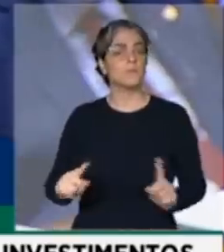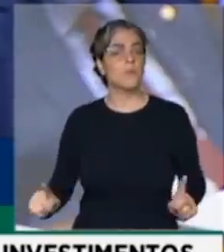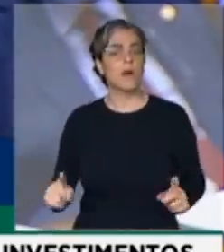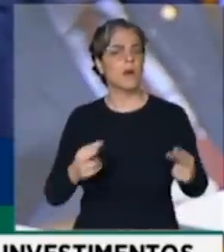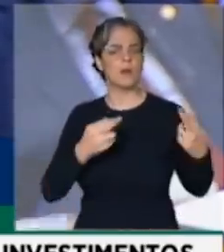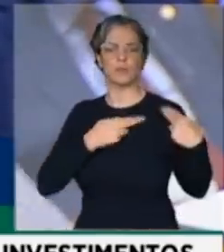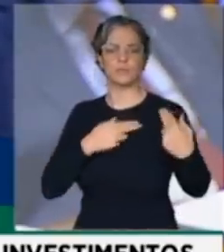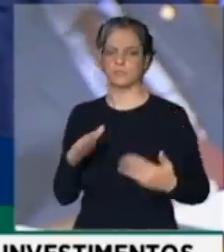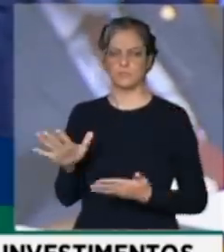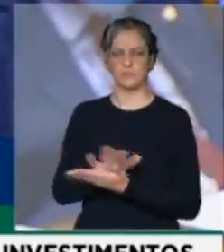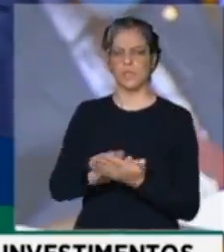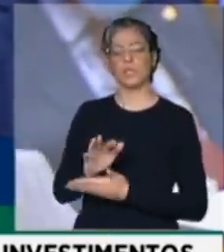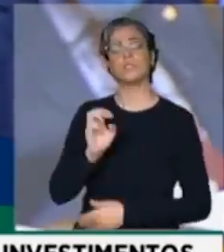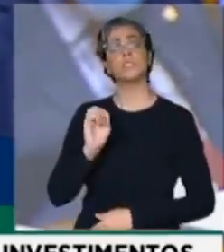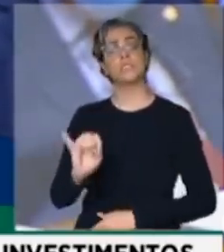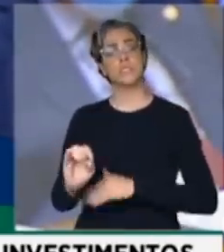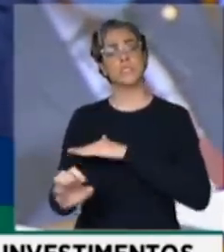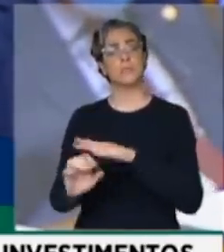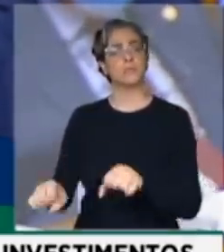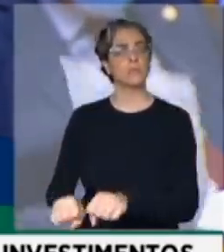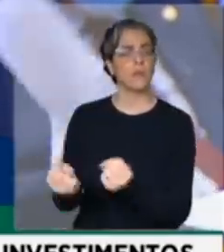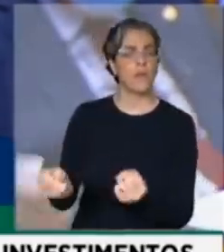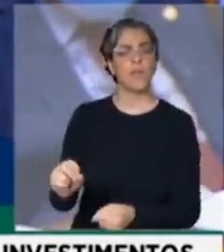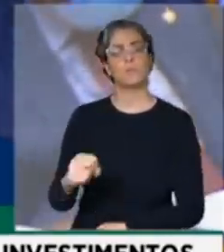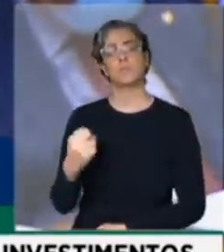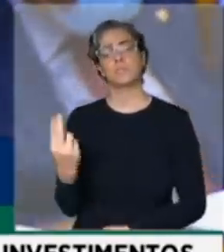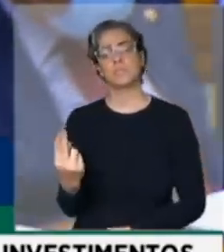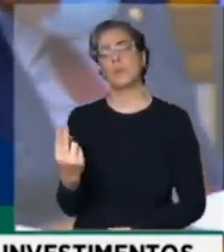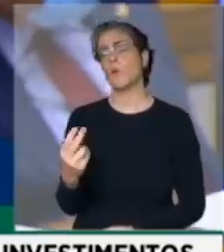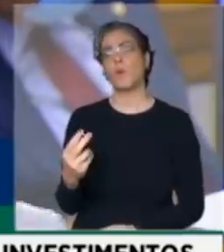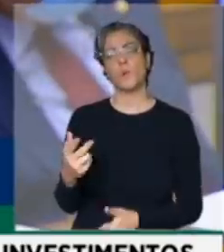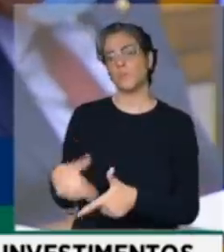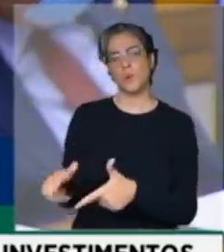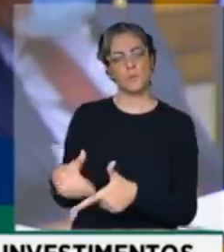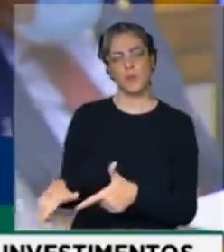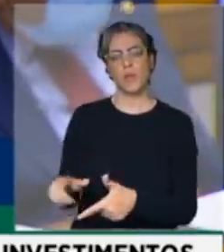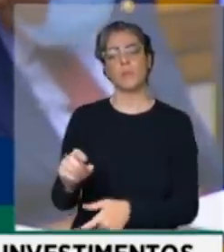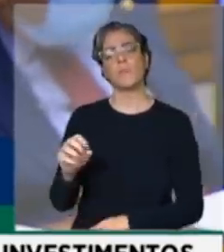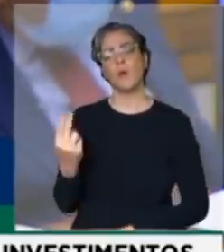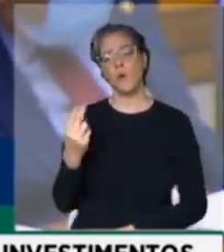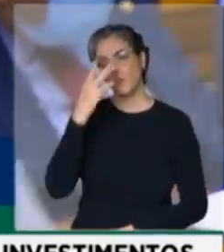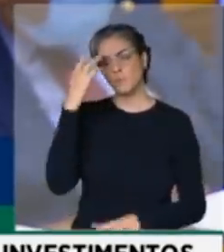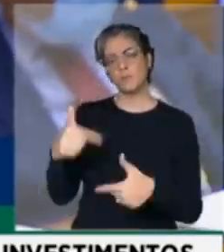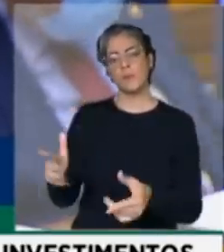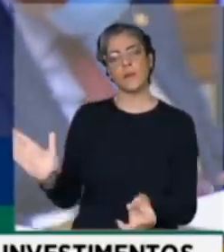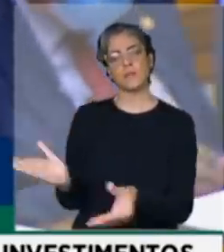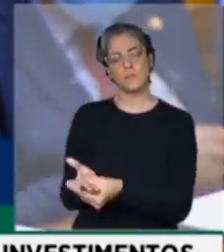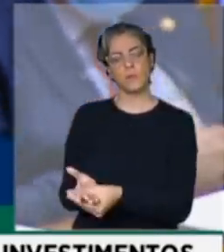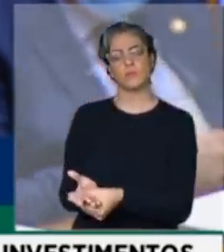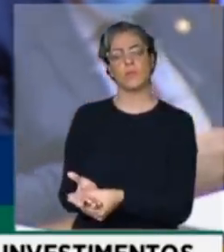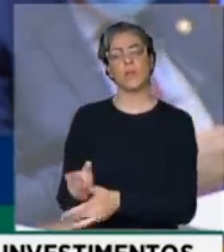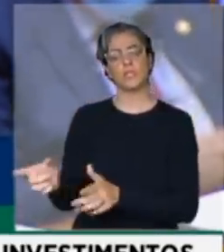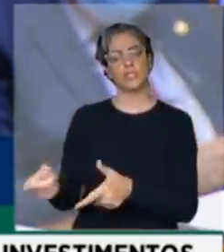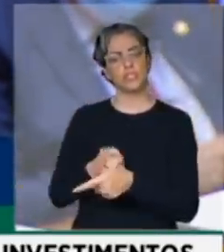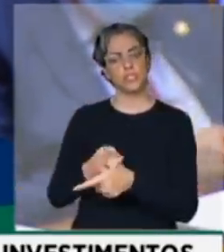responde pela quebra da empresa, pela recuperação judicial, por eventuais processos trabalhistas, dívidas tributárias,